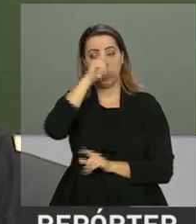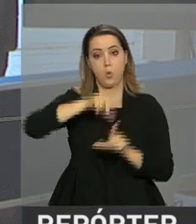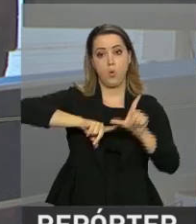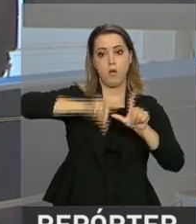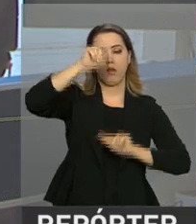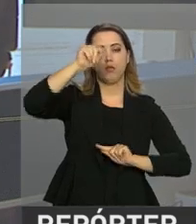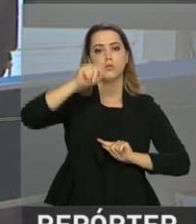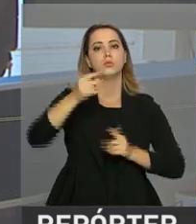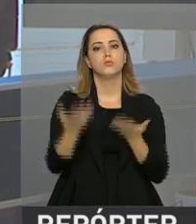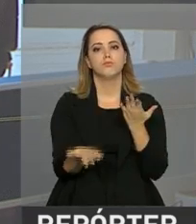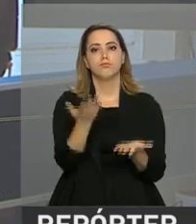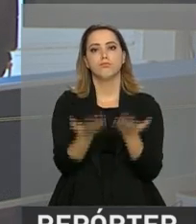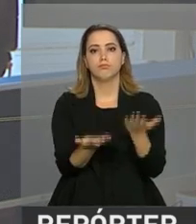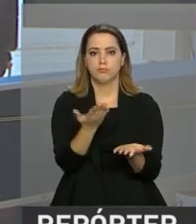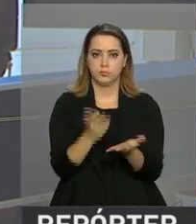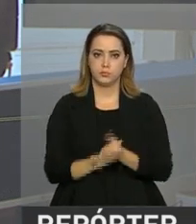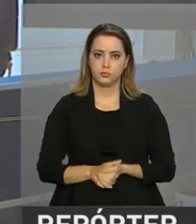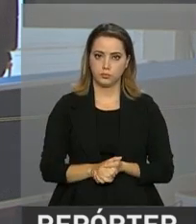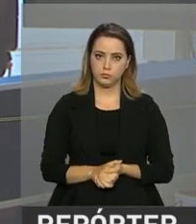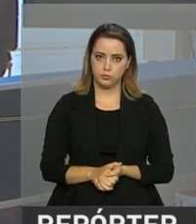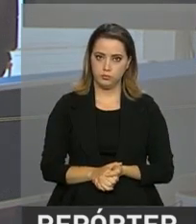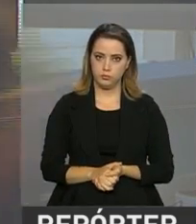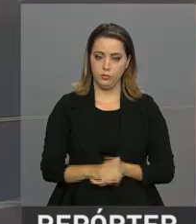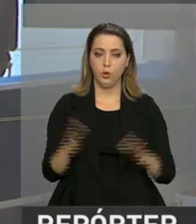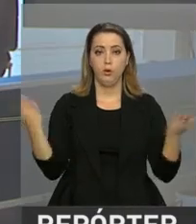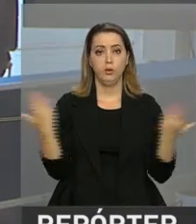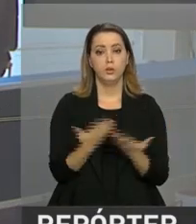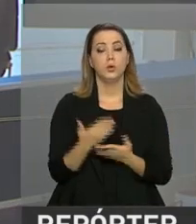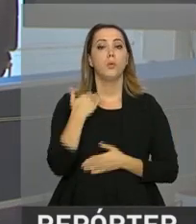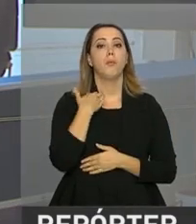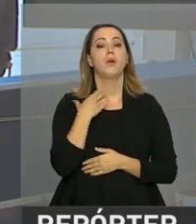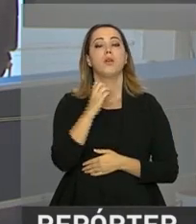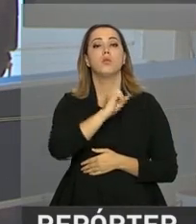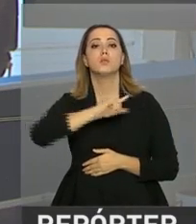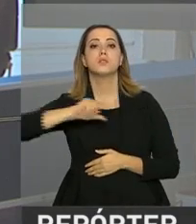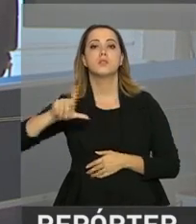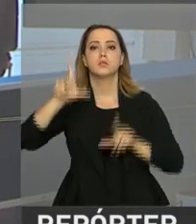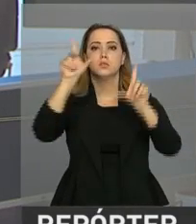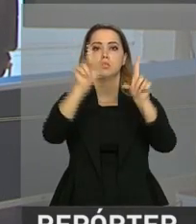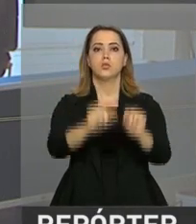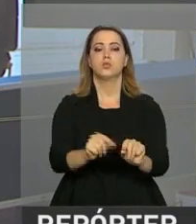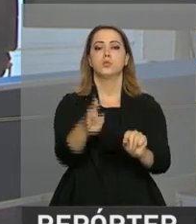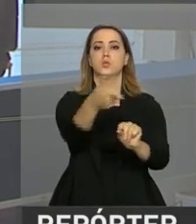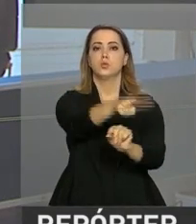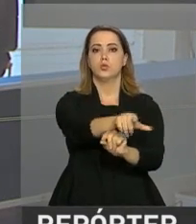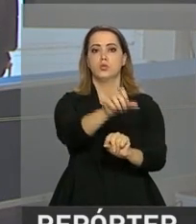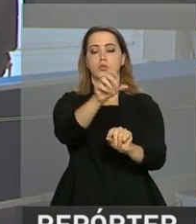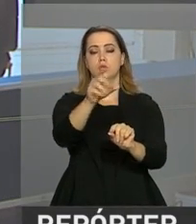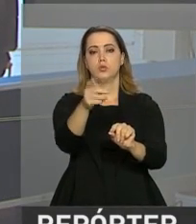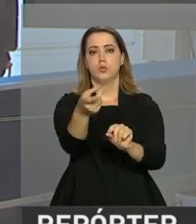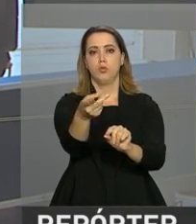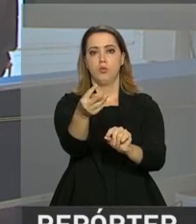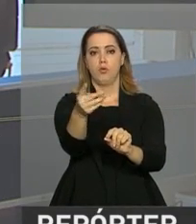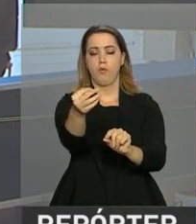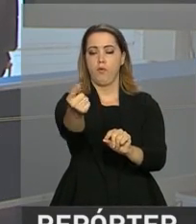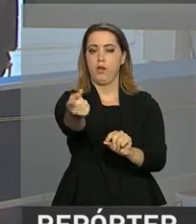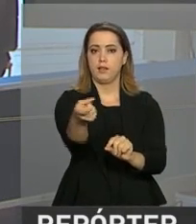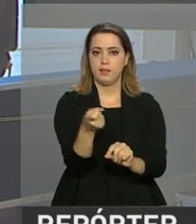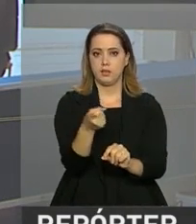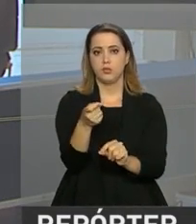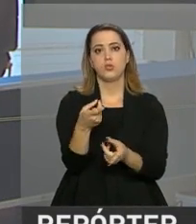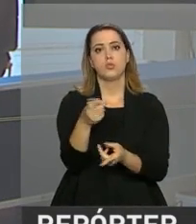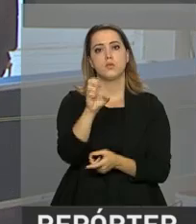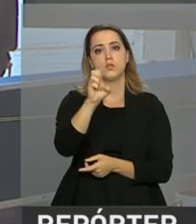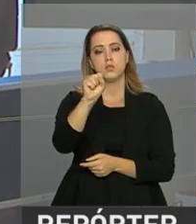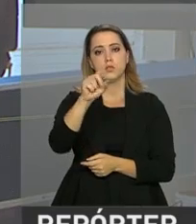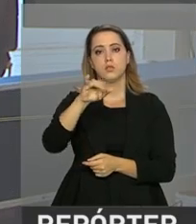comercial. Ainda sobre economia e finanças, o Banco Central reduziu novamente a taxa Selic. Mas qual é o impacto da queda